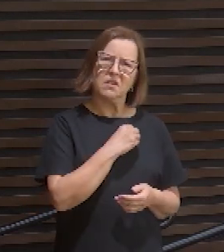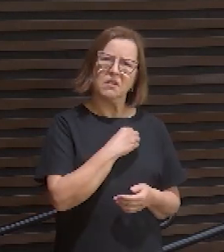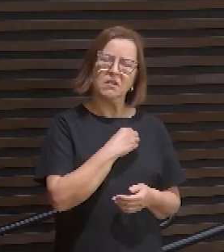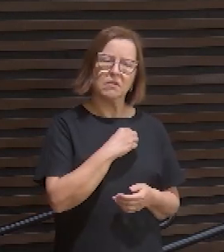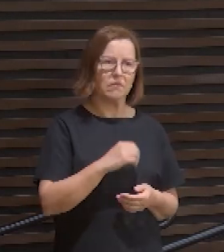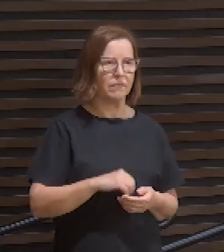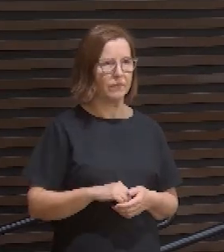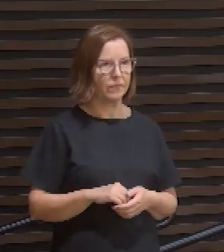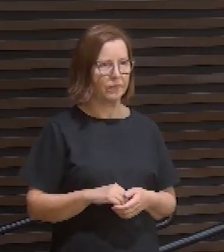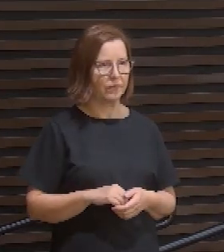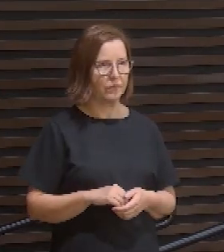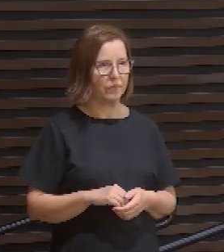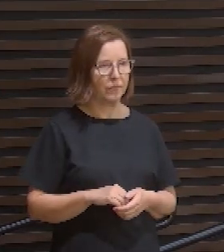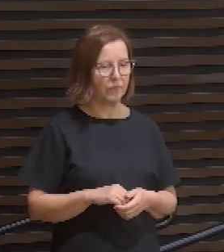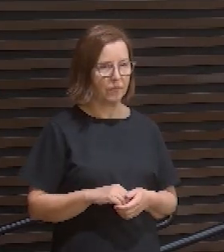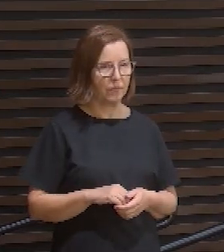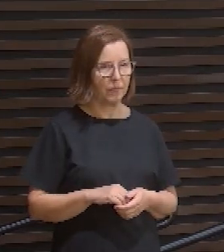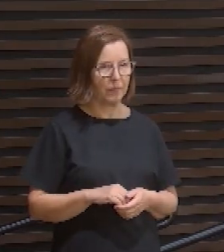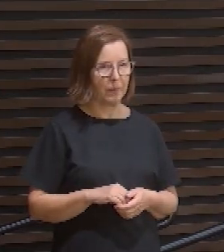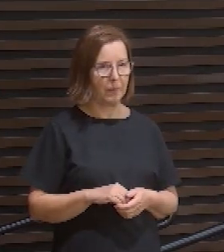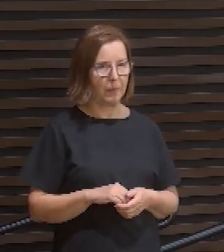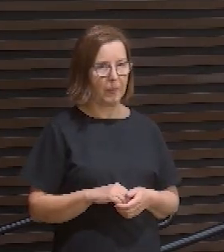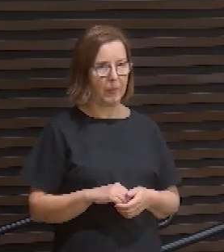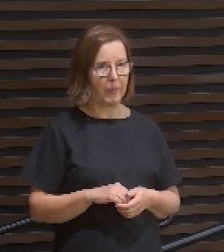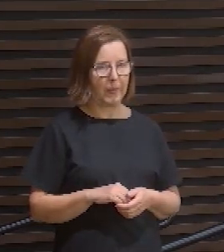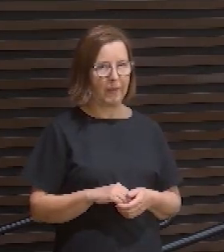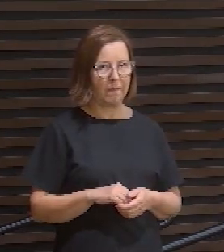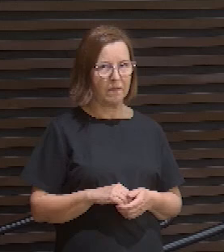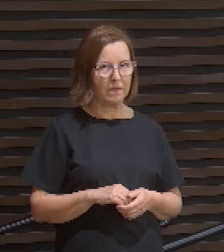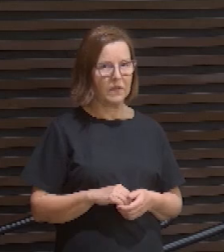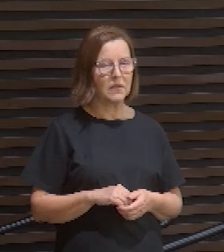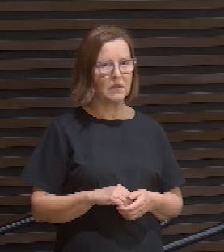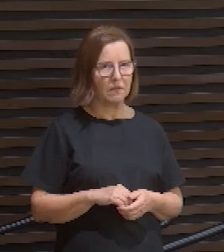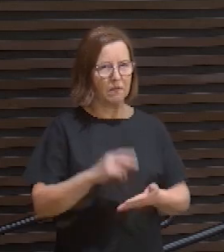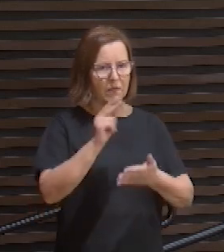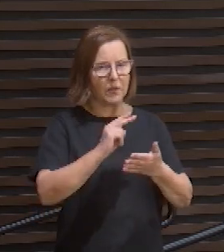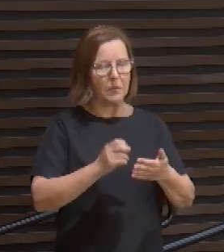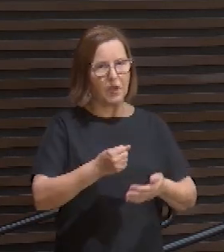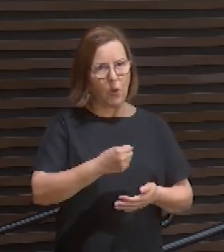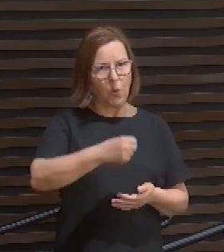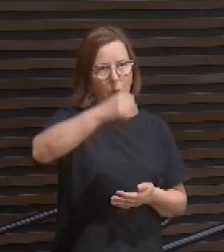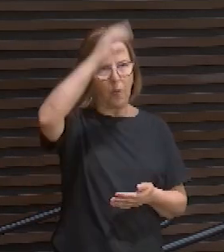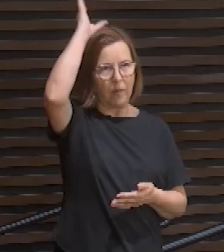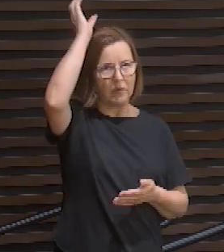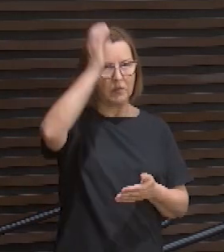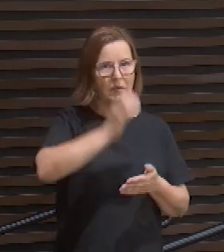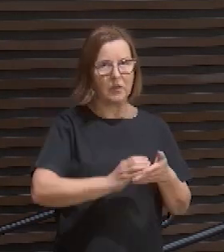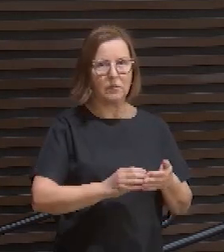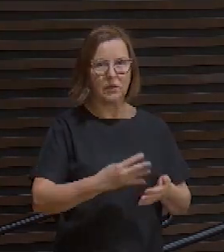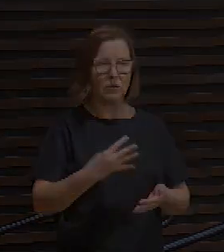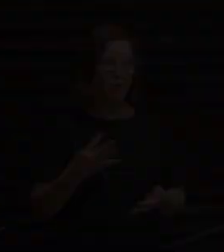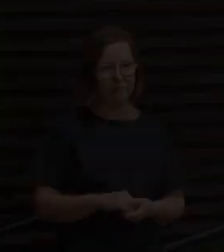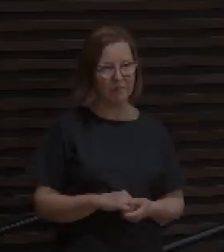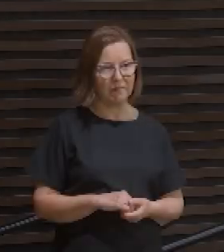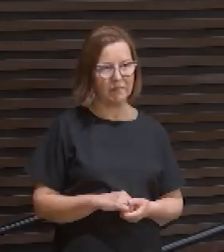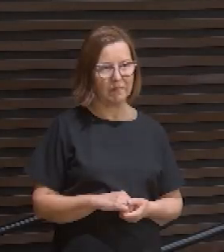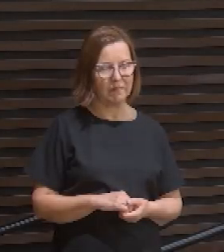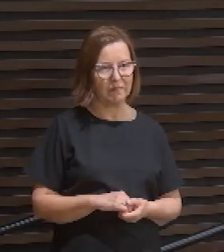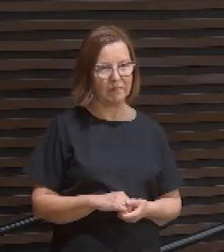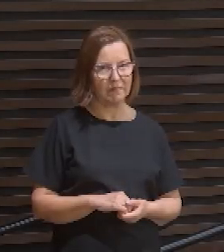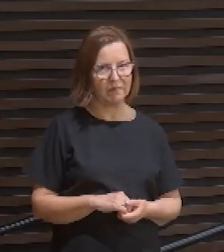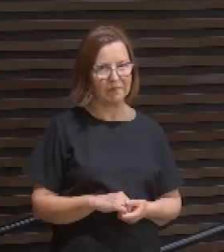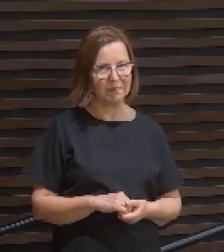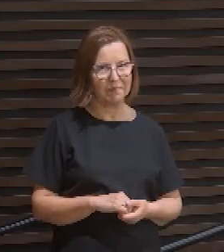marcado o dedo aí, em Coríntios, vamos para Romanos 4, é um pouquinho para trás. Romanos 4, olha